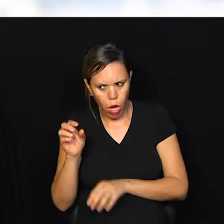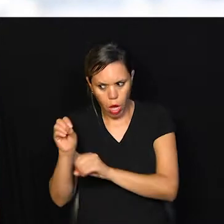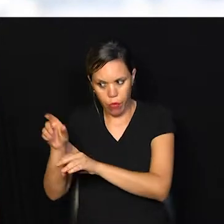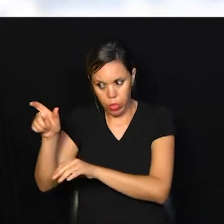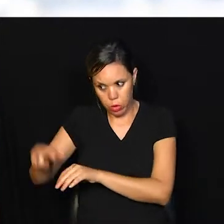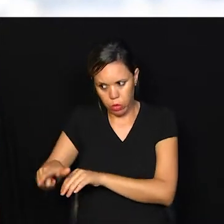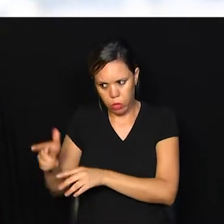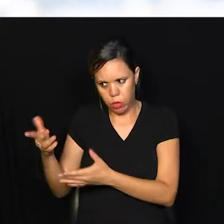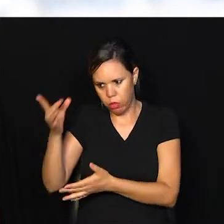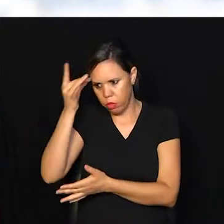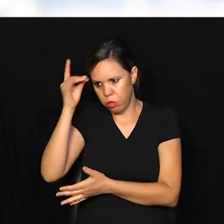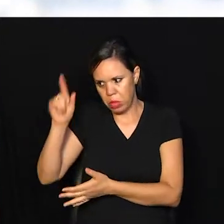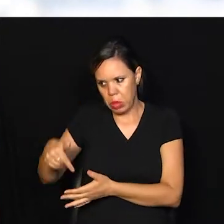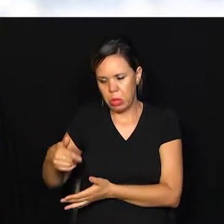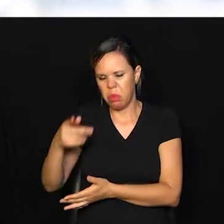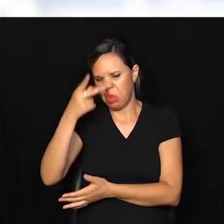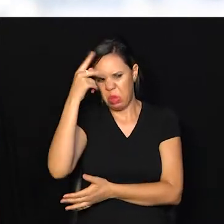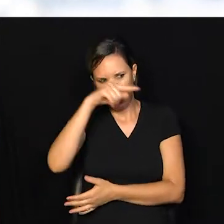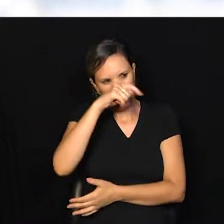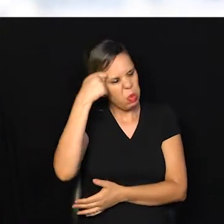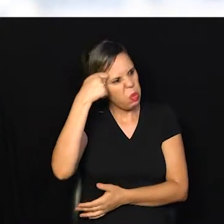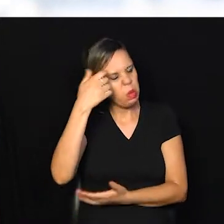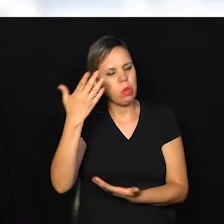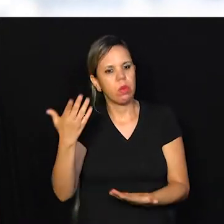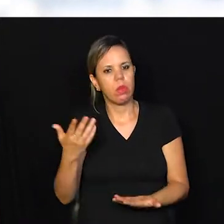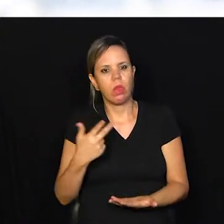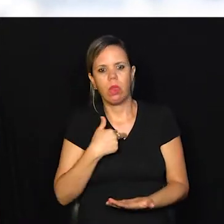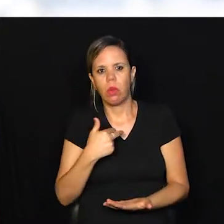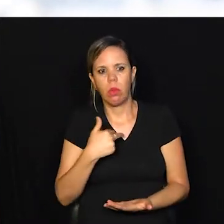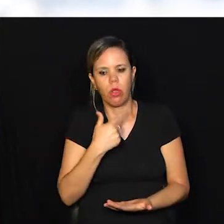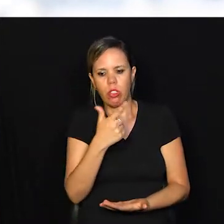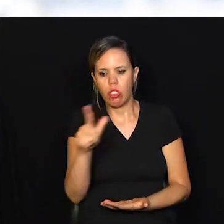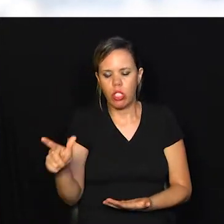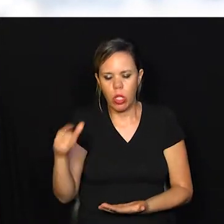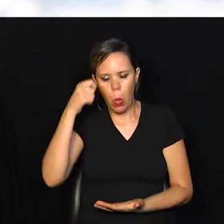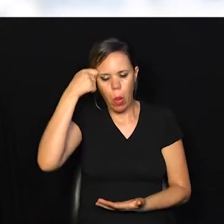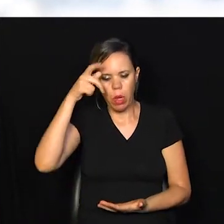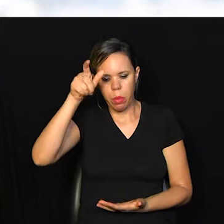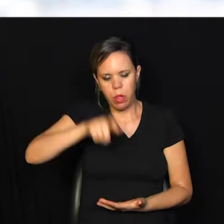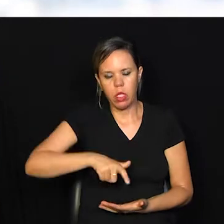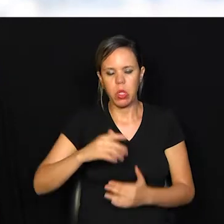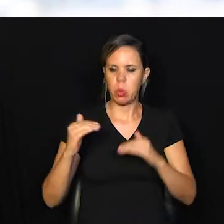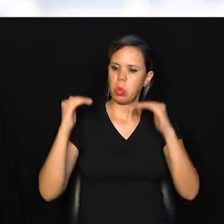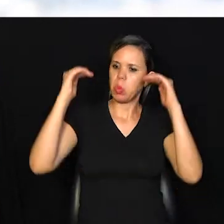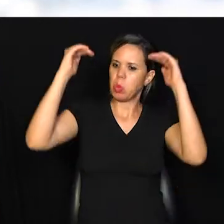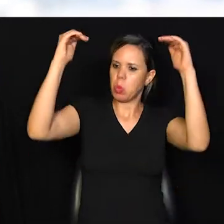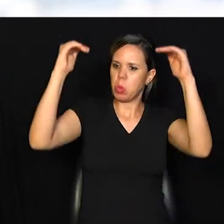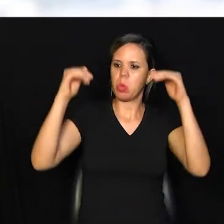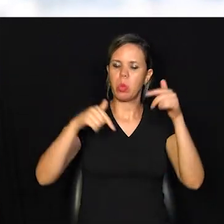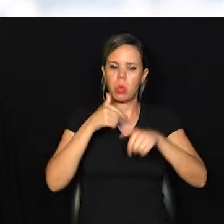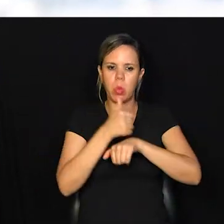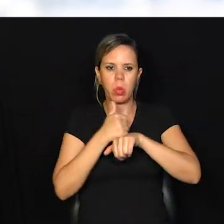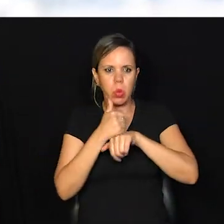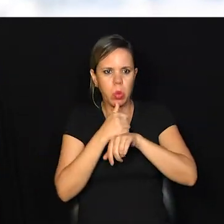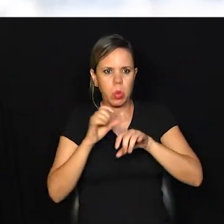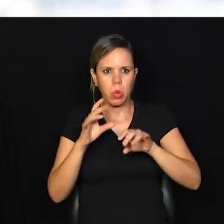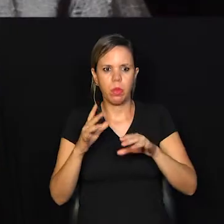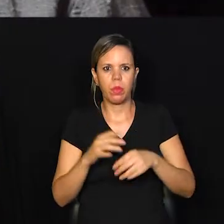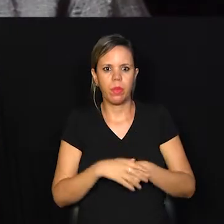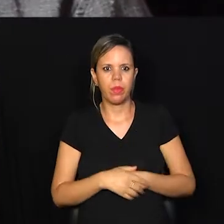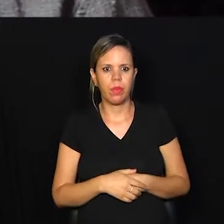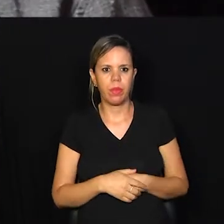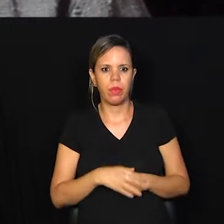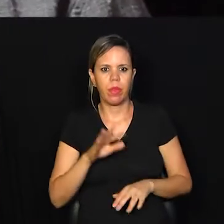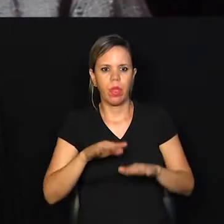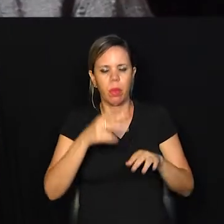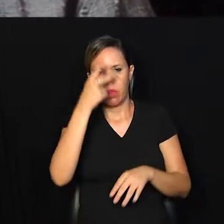ensinado, condicionado a isso. Ou seja, não se pode ter o negro numa posição de destaque, numa posição de vanguarda.